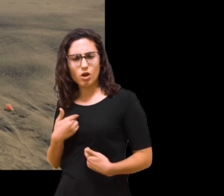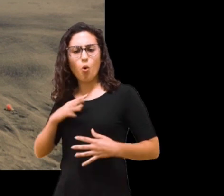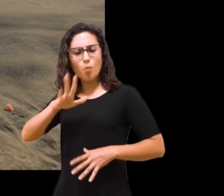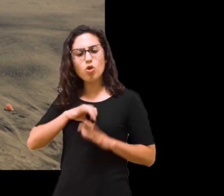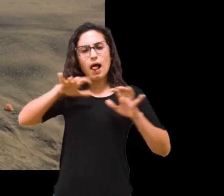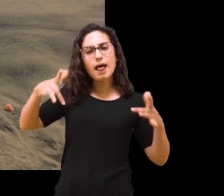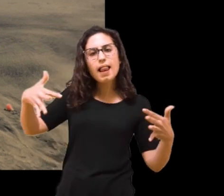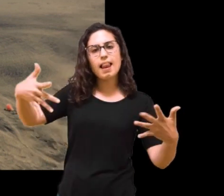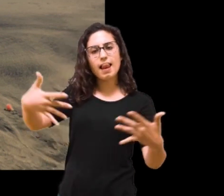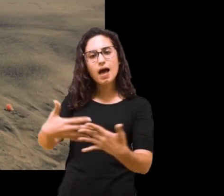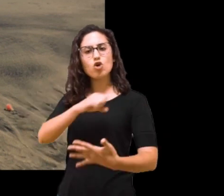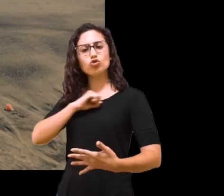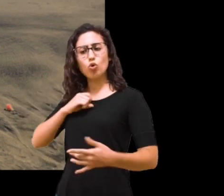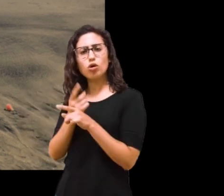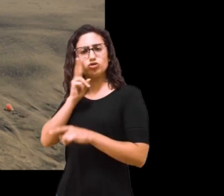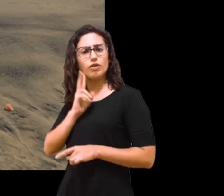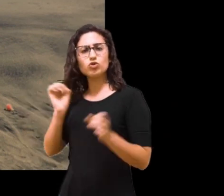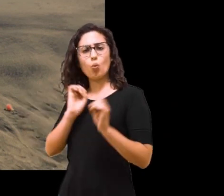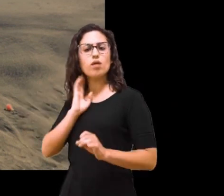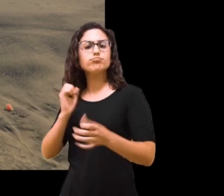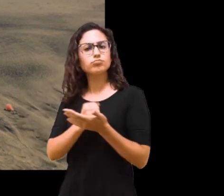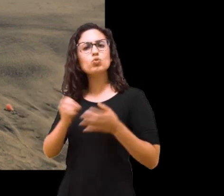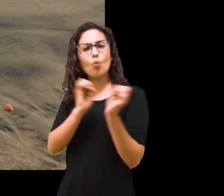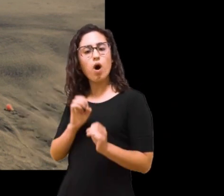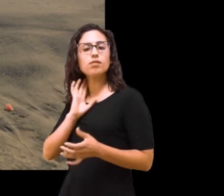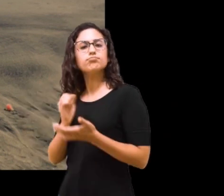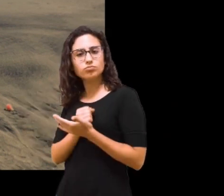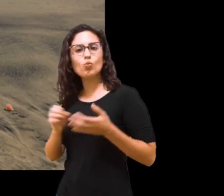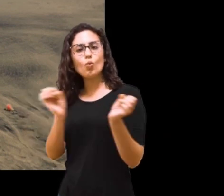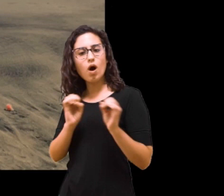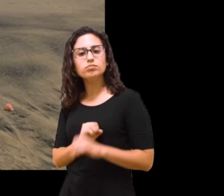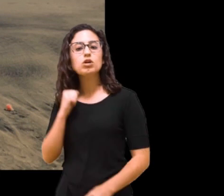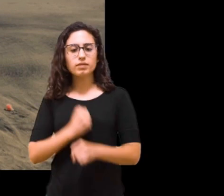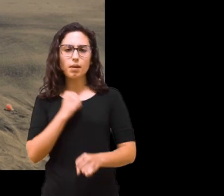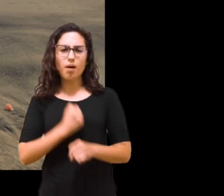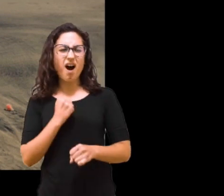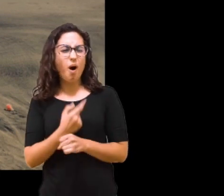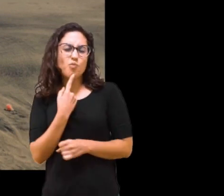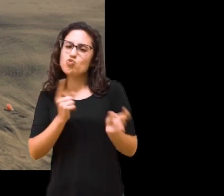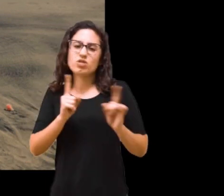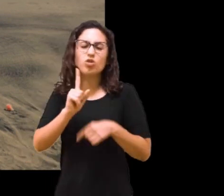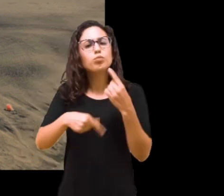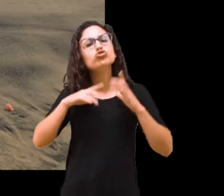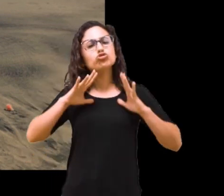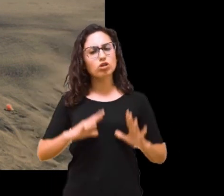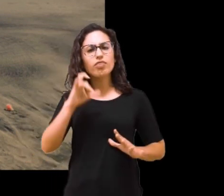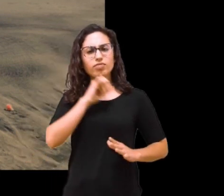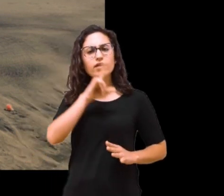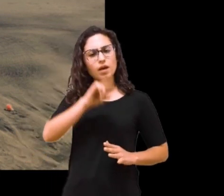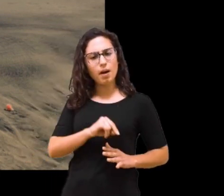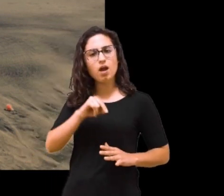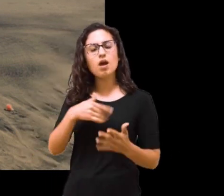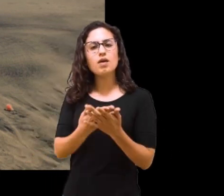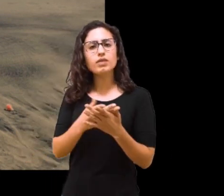nem criados nem mordomos. Nem criados nem mordomos. Trabalhamos, mas não tanto. Entretanto, descansamos, nós somos causa do espanto. Não temos chefes nem amos,